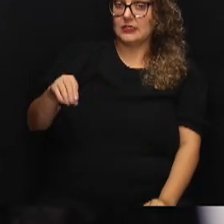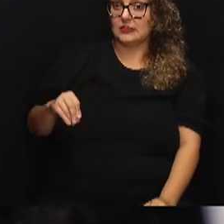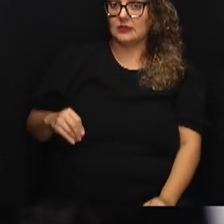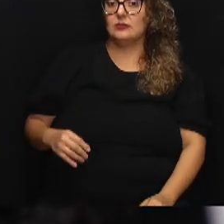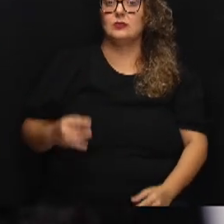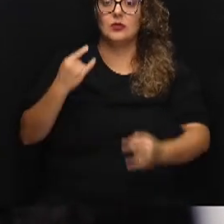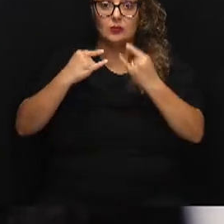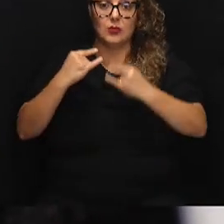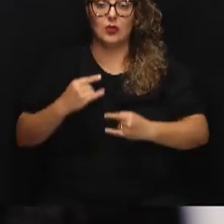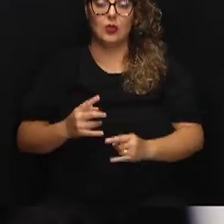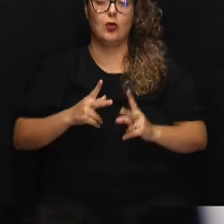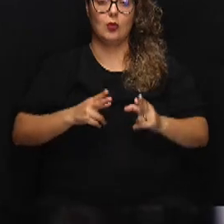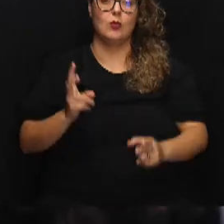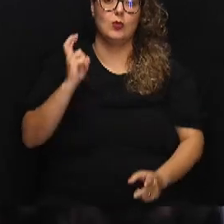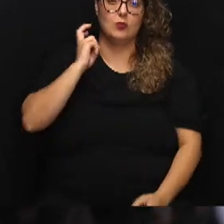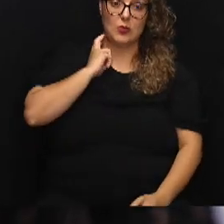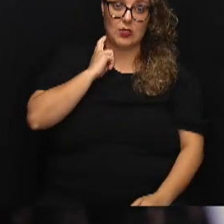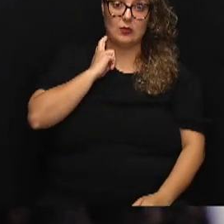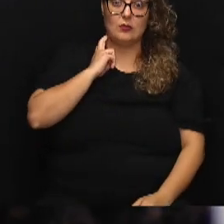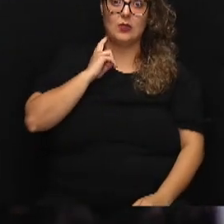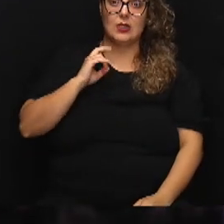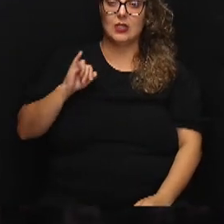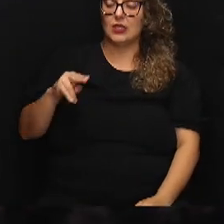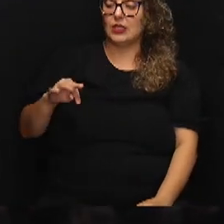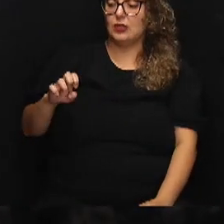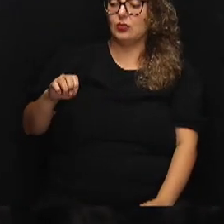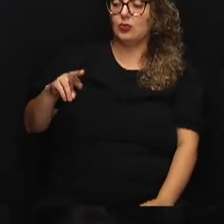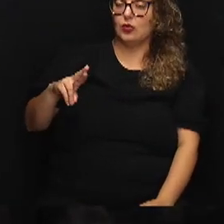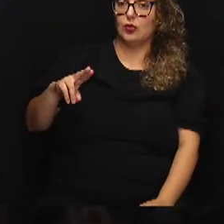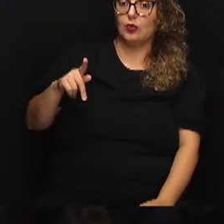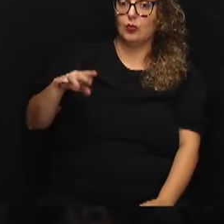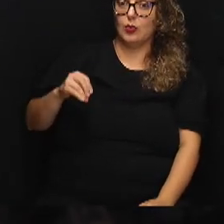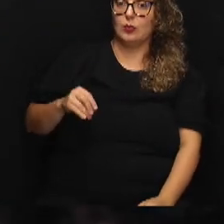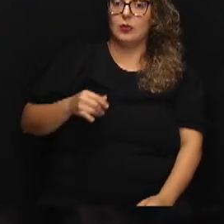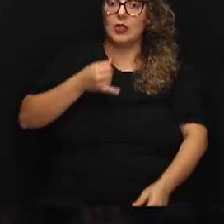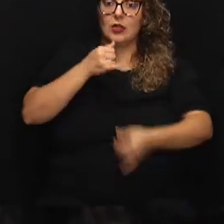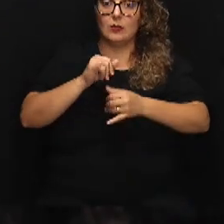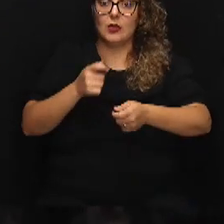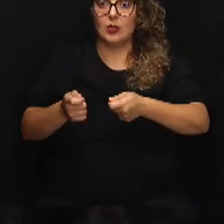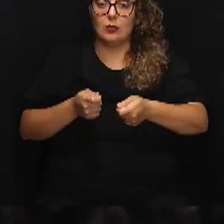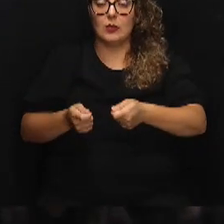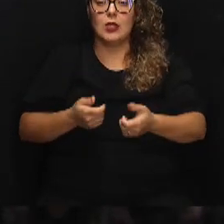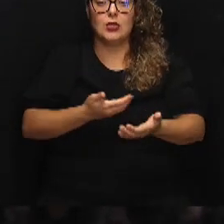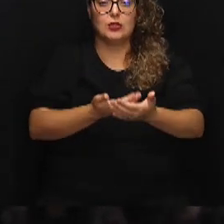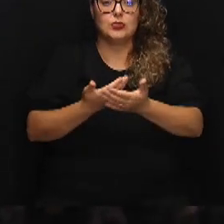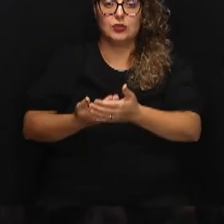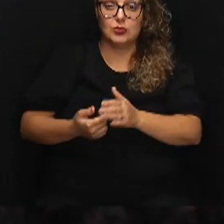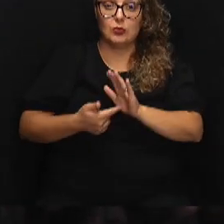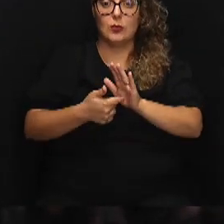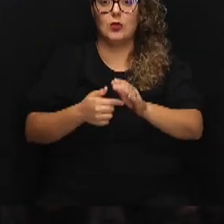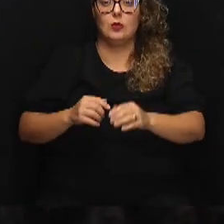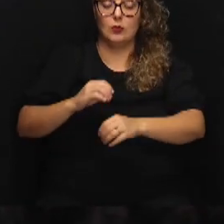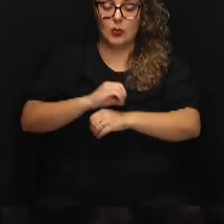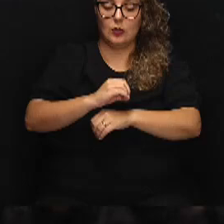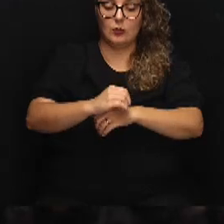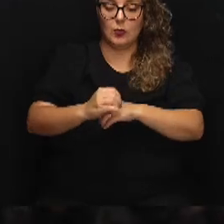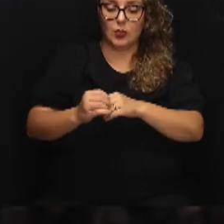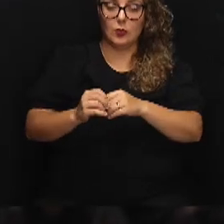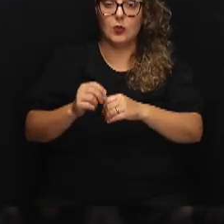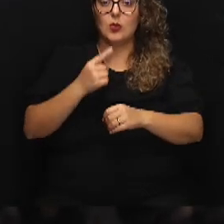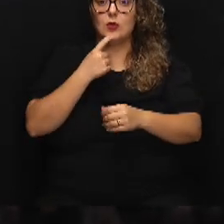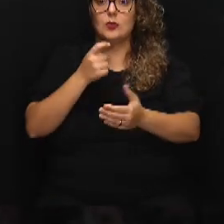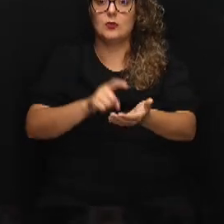como morcegos, que entram em torpor para economizar energia. Estudos revelam que os glóbulos vermelhos de morcegos